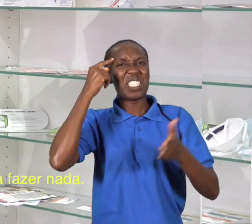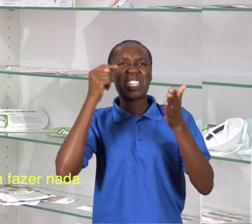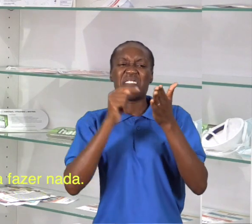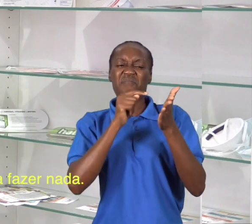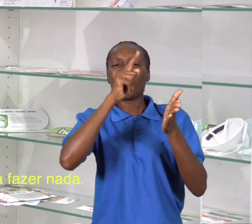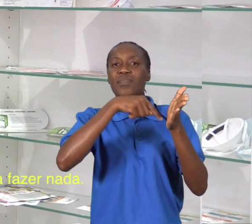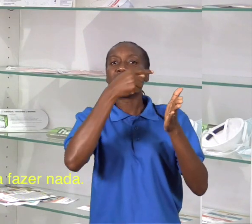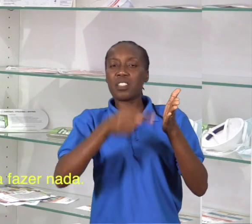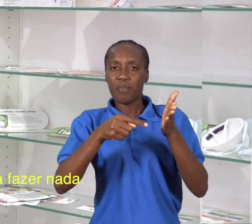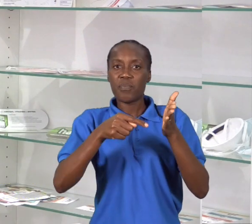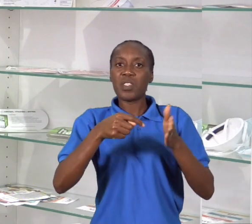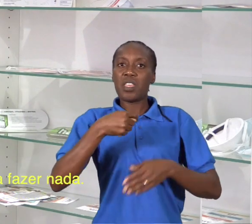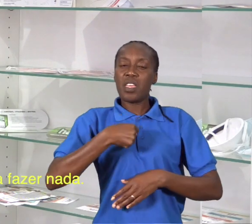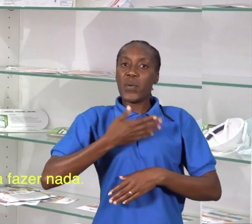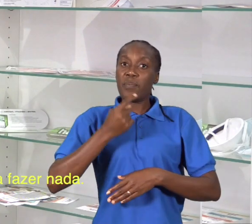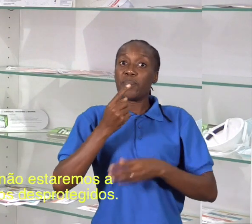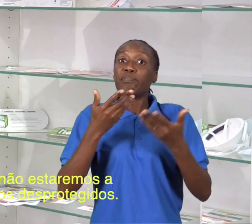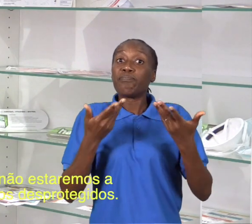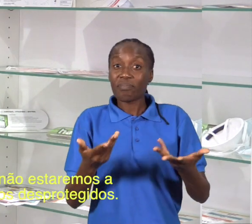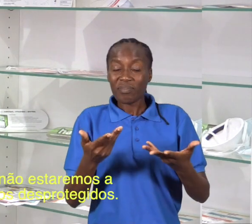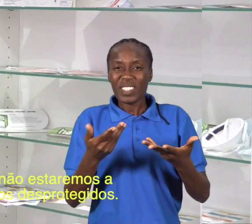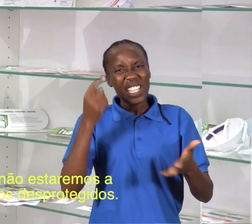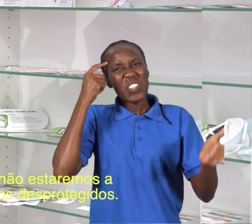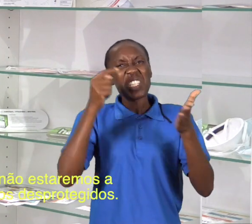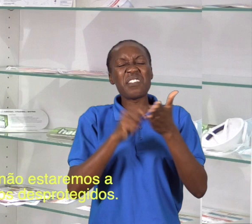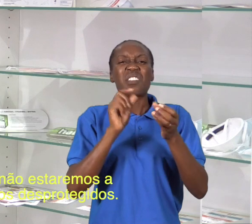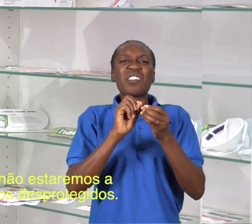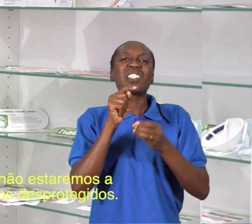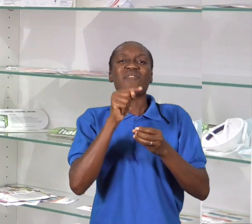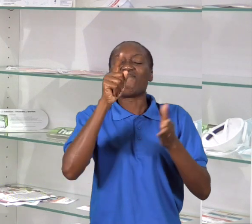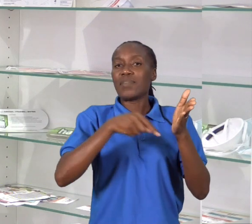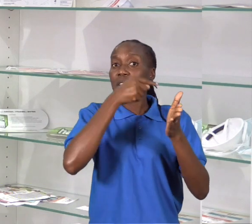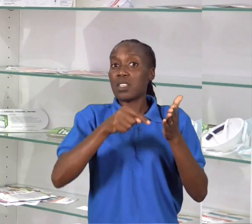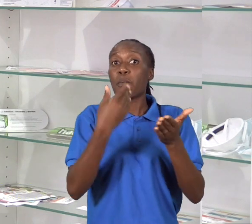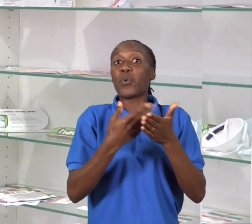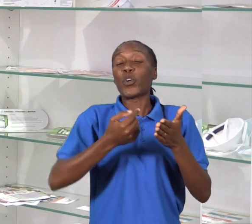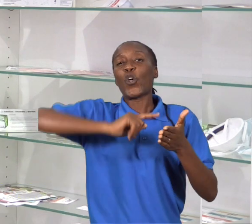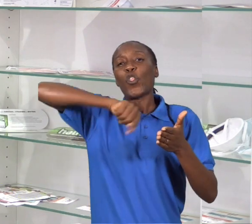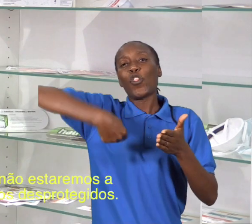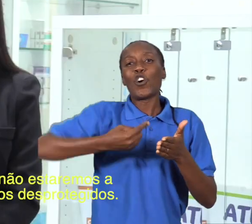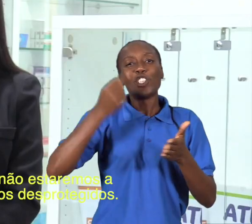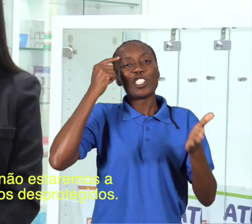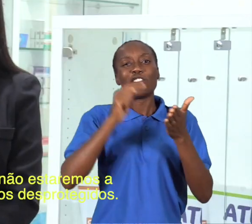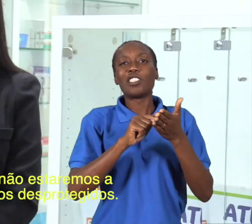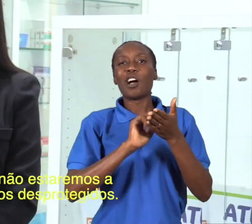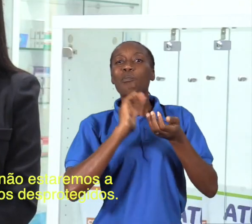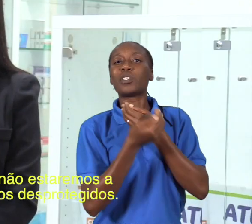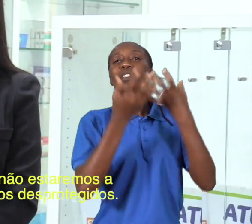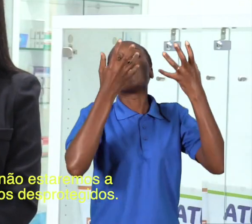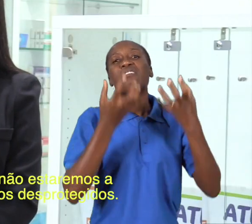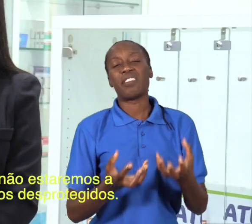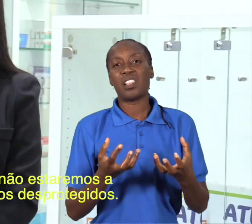estamos a fazer nada. Passa alguém, espirra, não estaríamos a fazer nada, porque, neste momento, estamos completamente